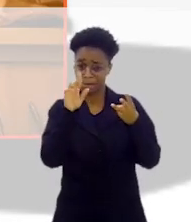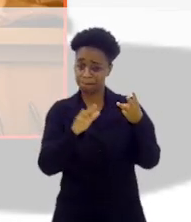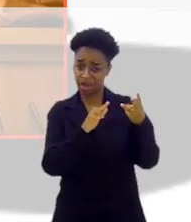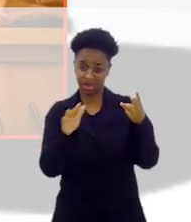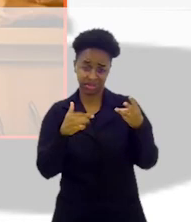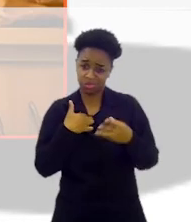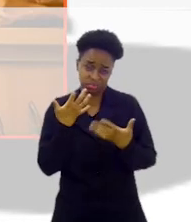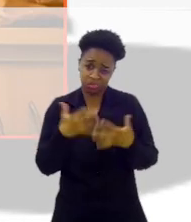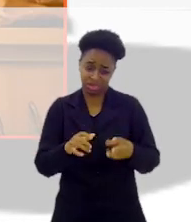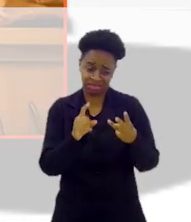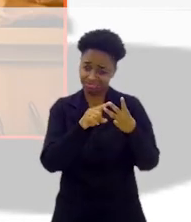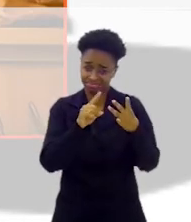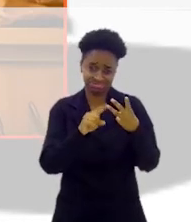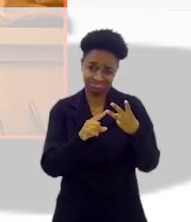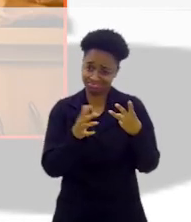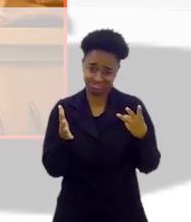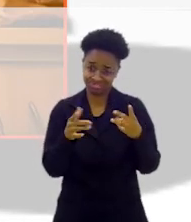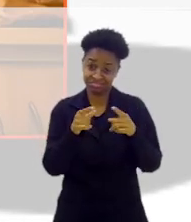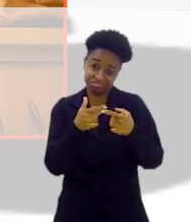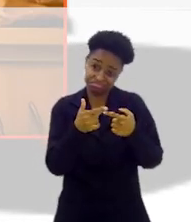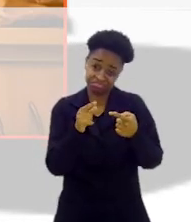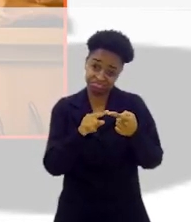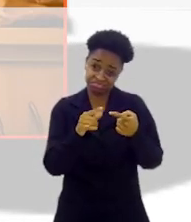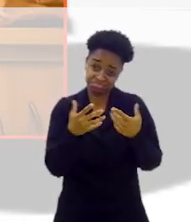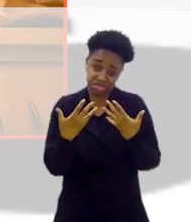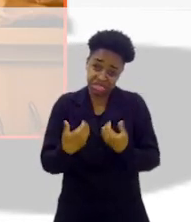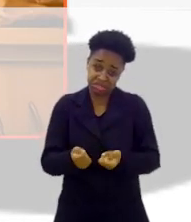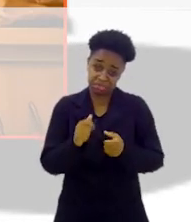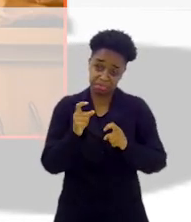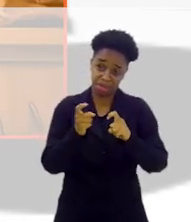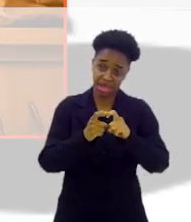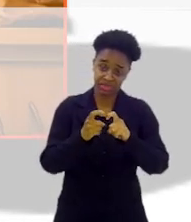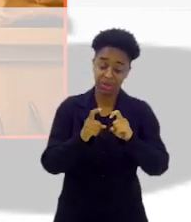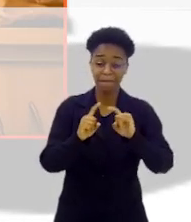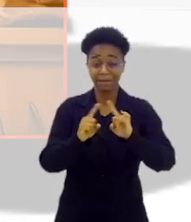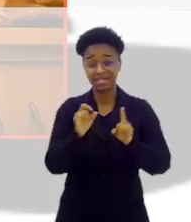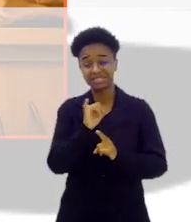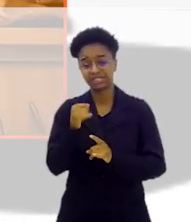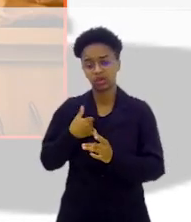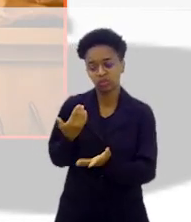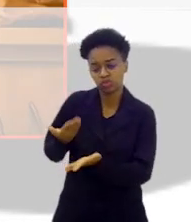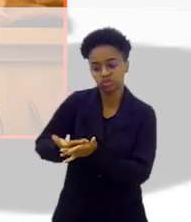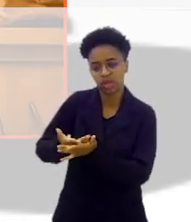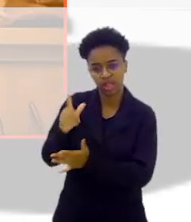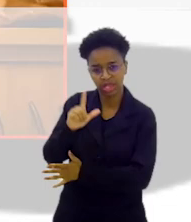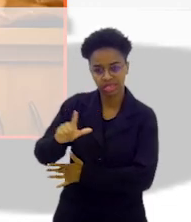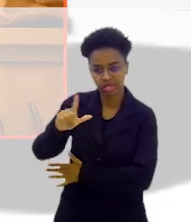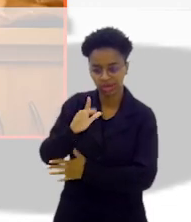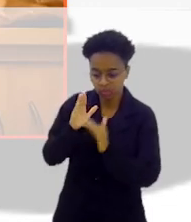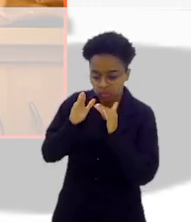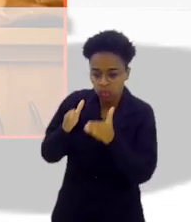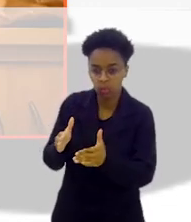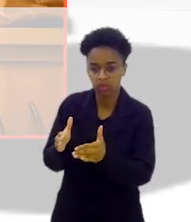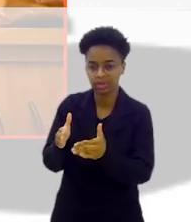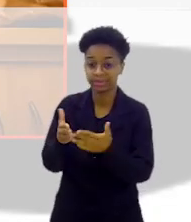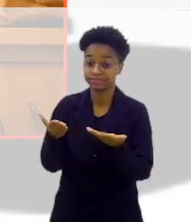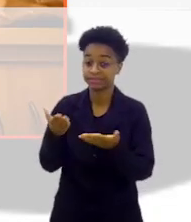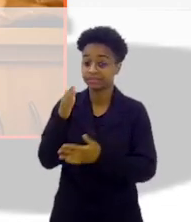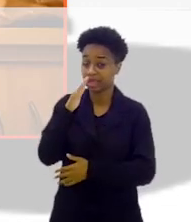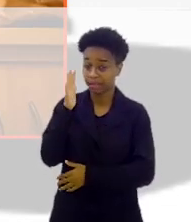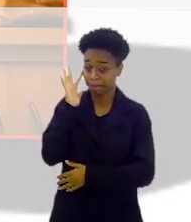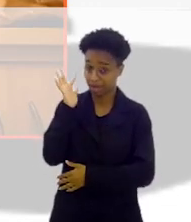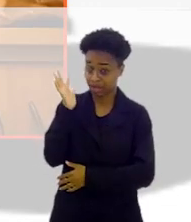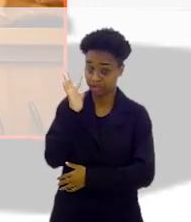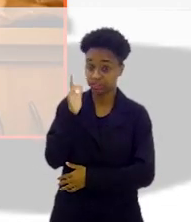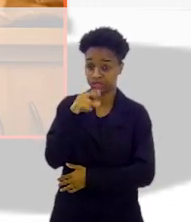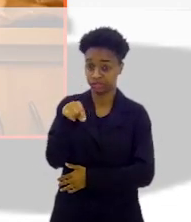padre. Eu não quis ser jurista nem padre, virei médico. Mas se eu tivesse feito literatura pura,